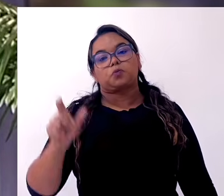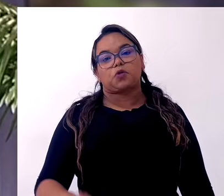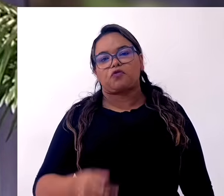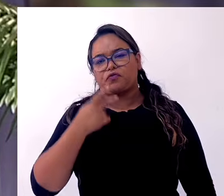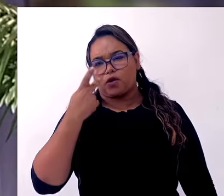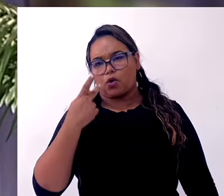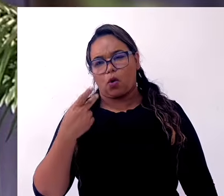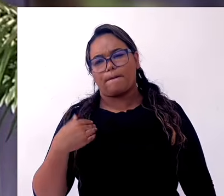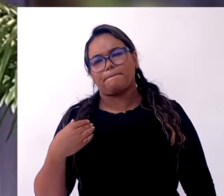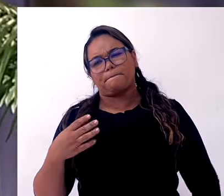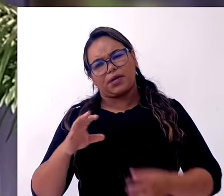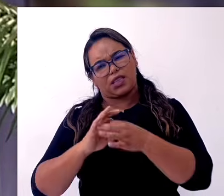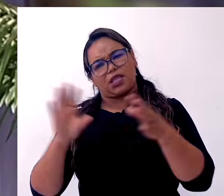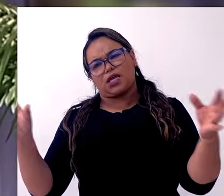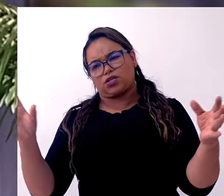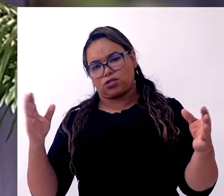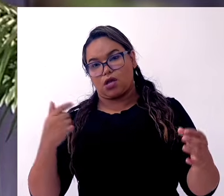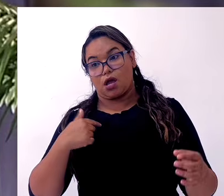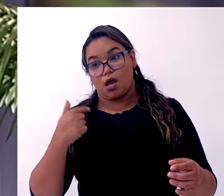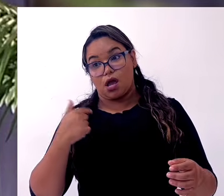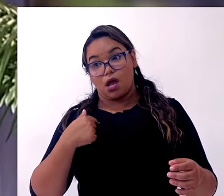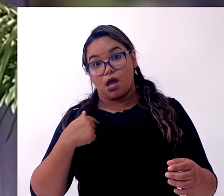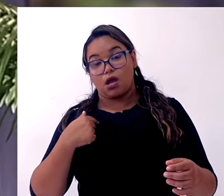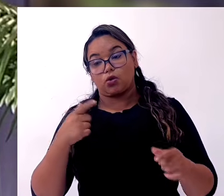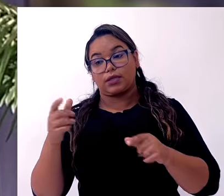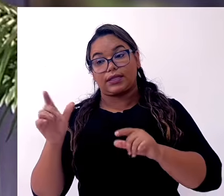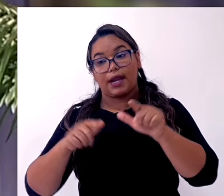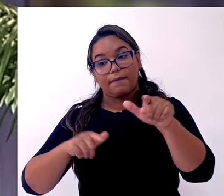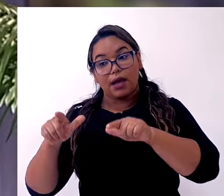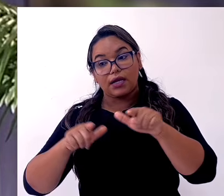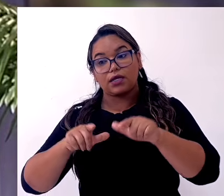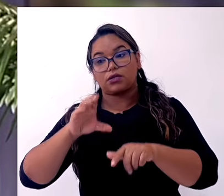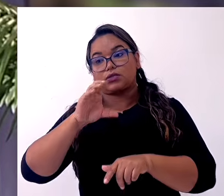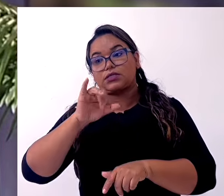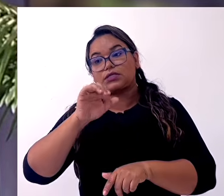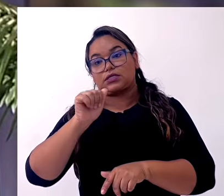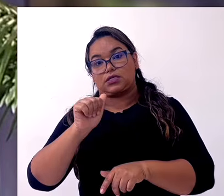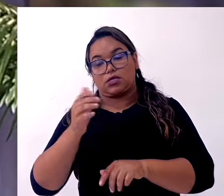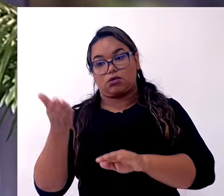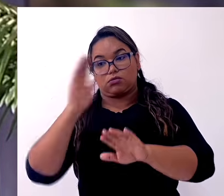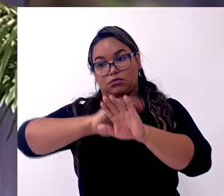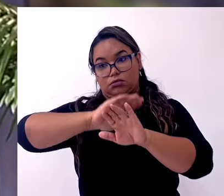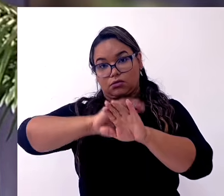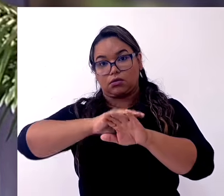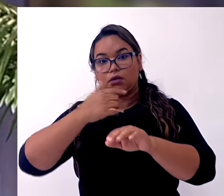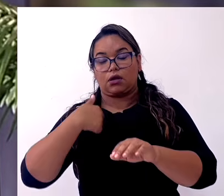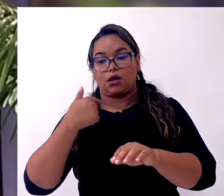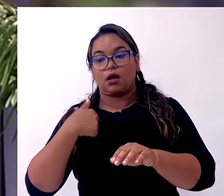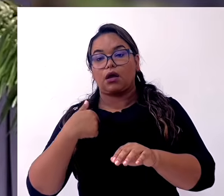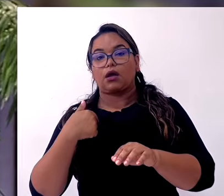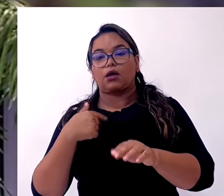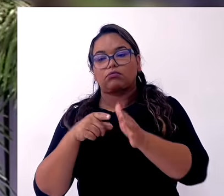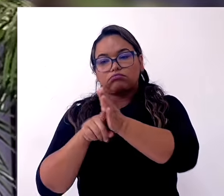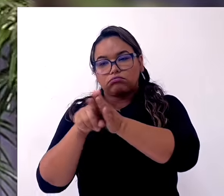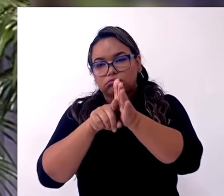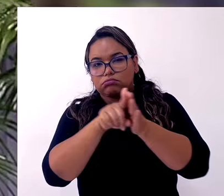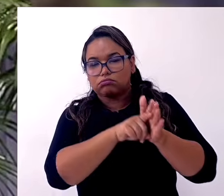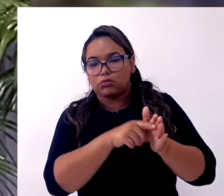caso muito interessante. Havia um homem num país, no Canadá, que estava na